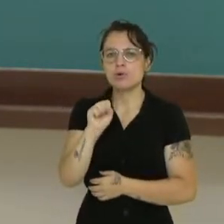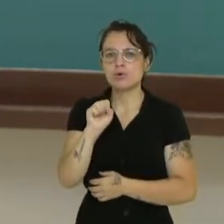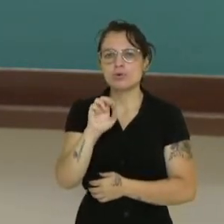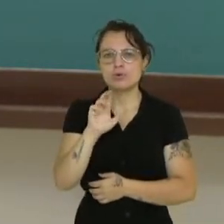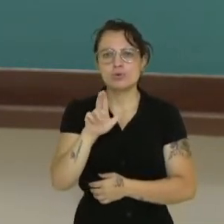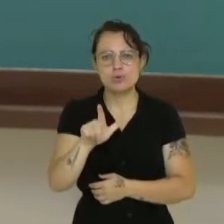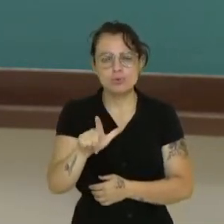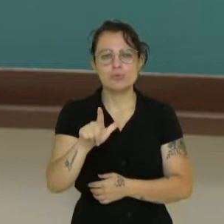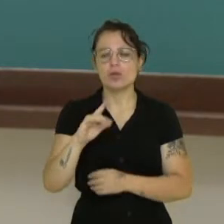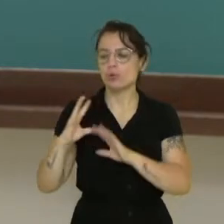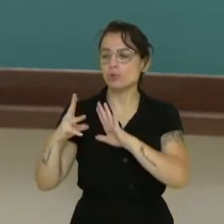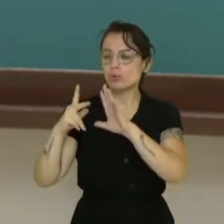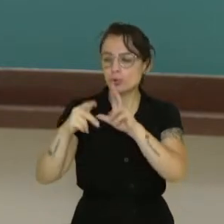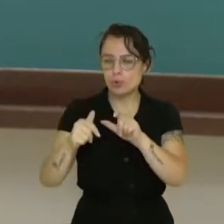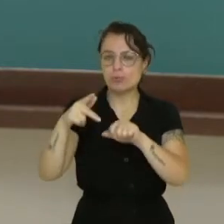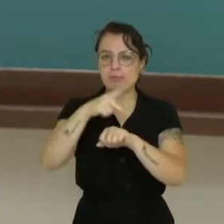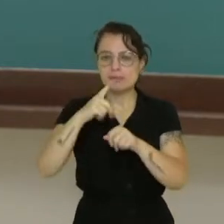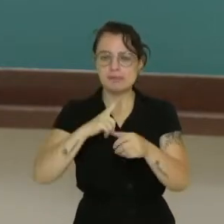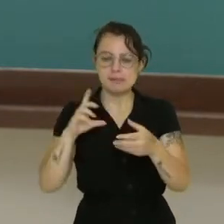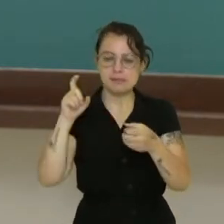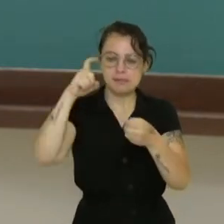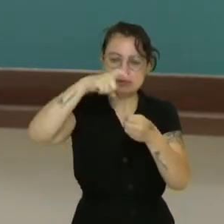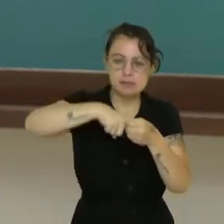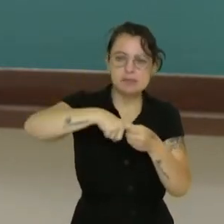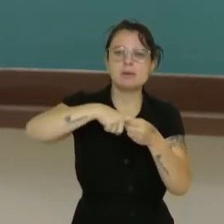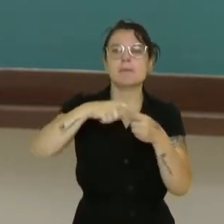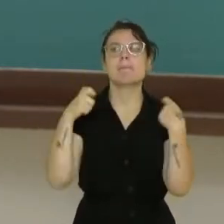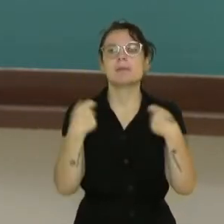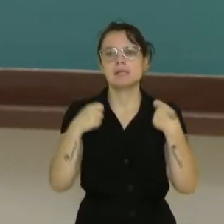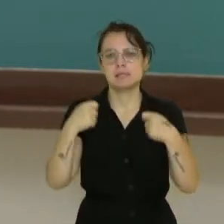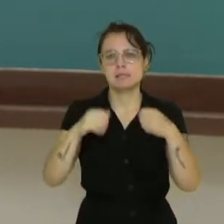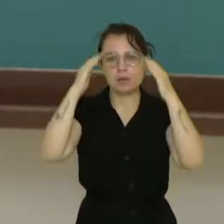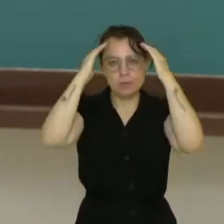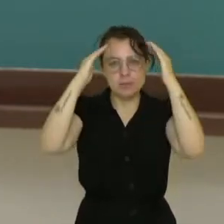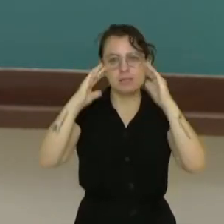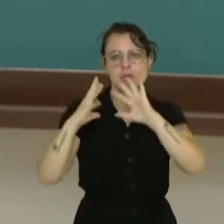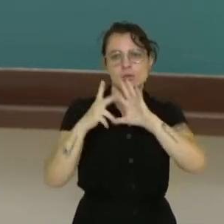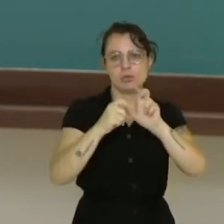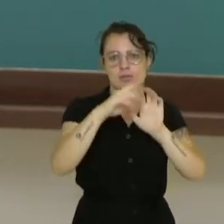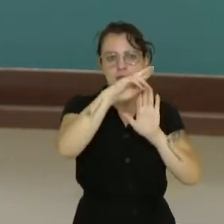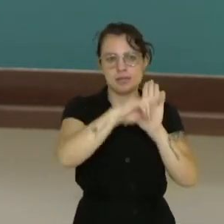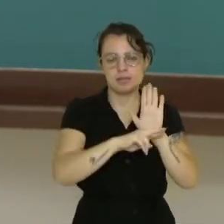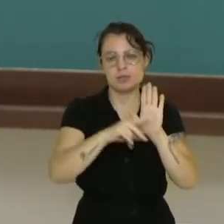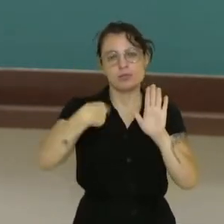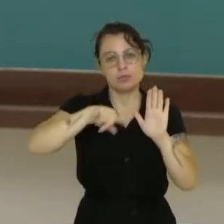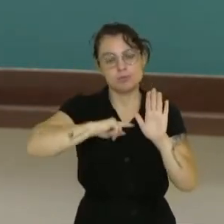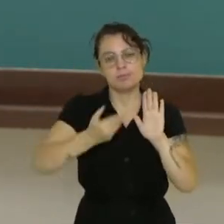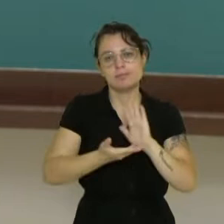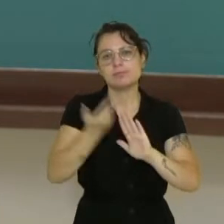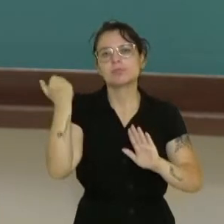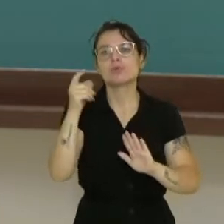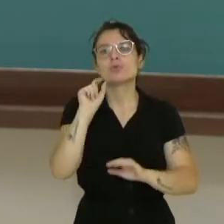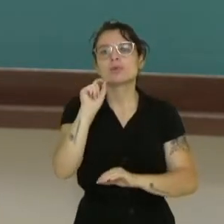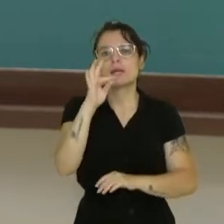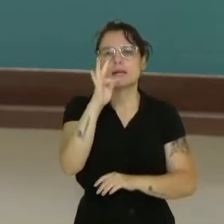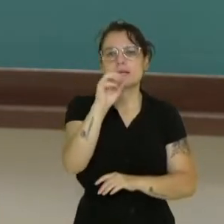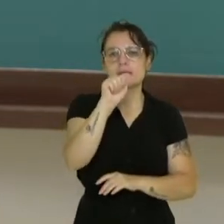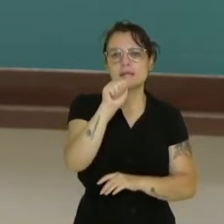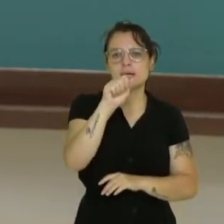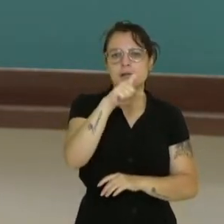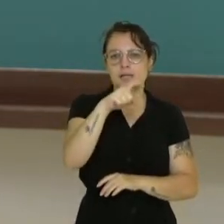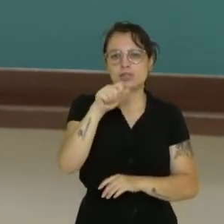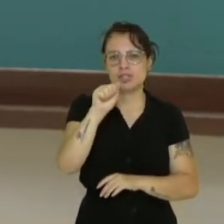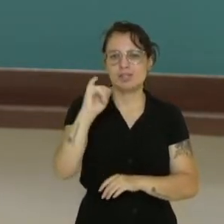algumas regras. Então, assim, um dos exemplos é excluir taxas aduaneiras